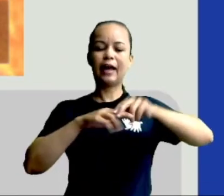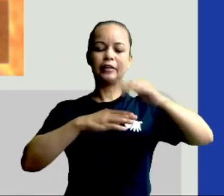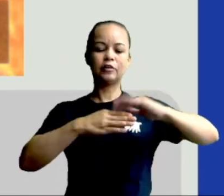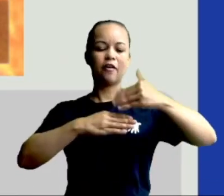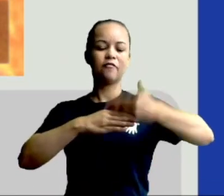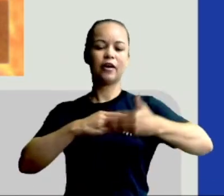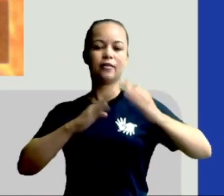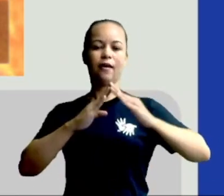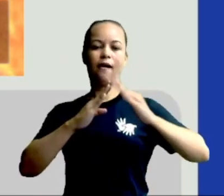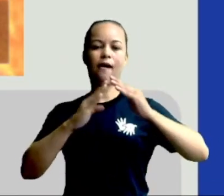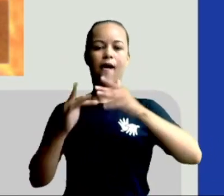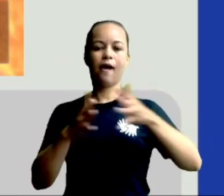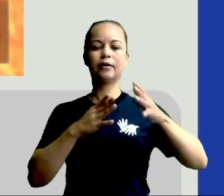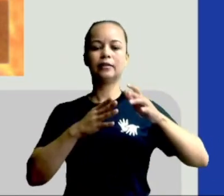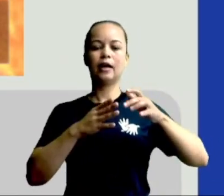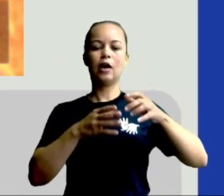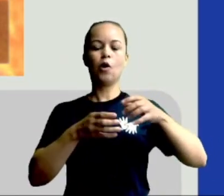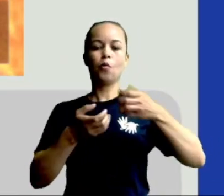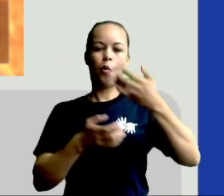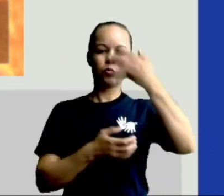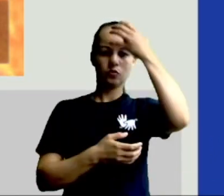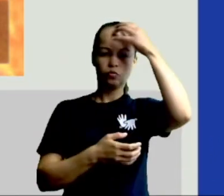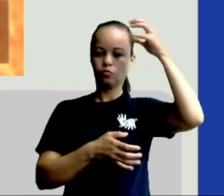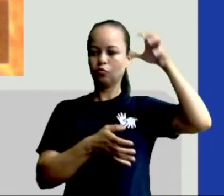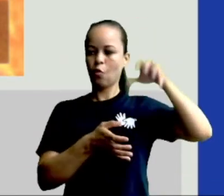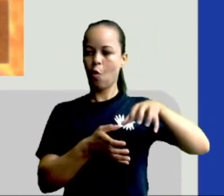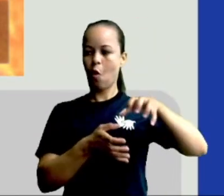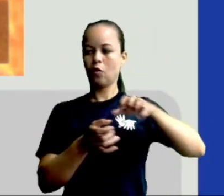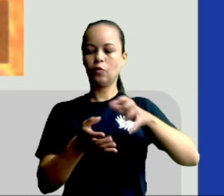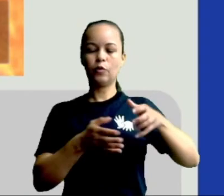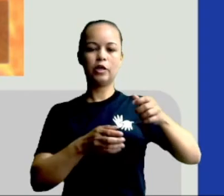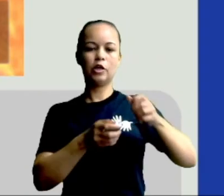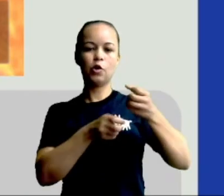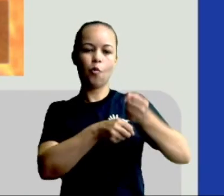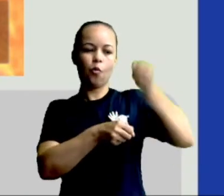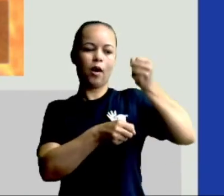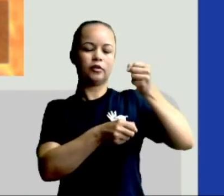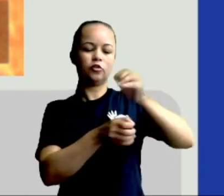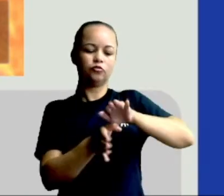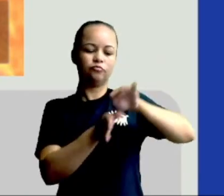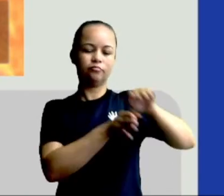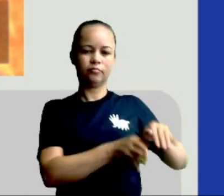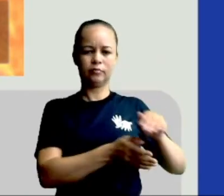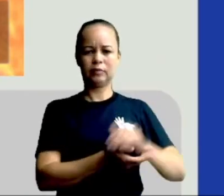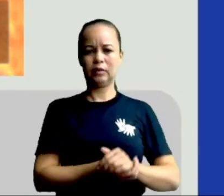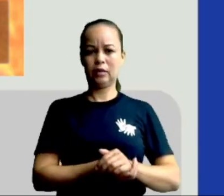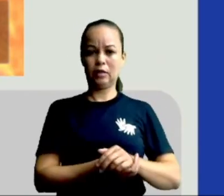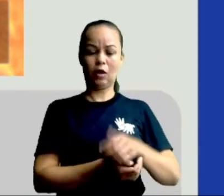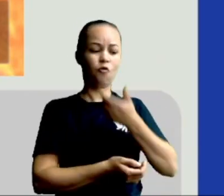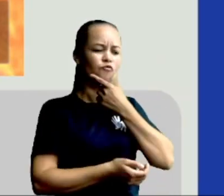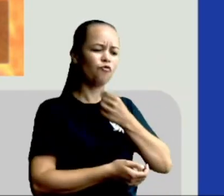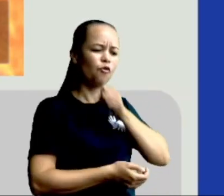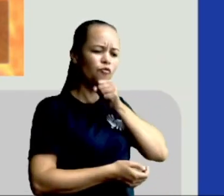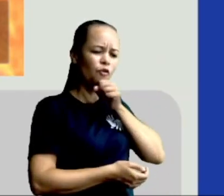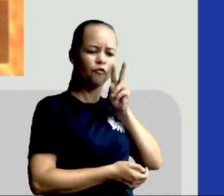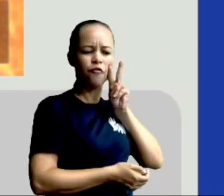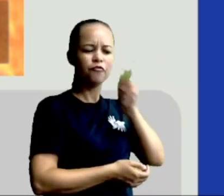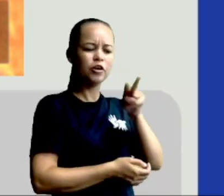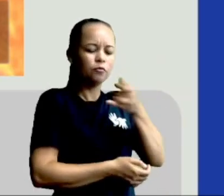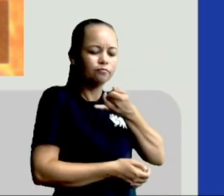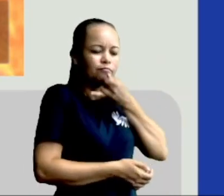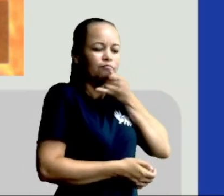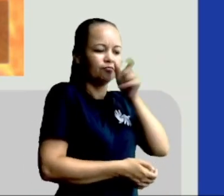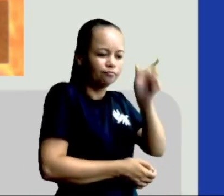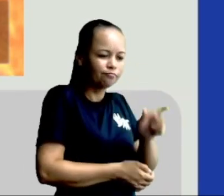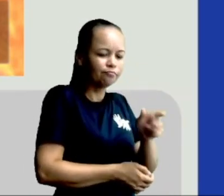no colo e guarda-chuva ao lado. O vô logo viu a tristeza do menino. Que banzo é esse,